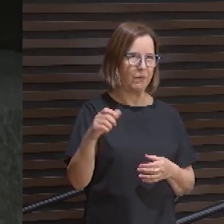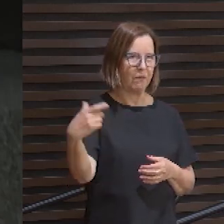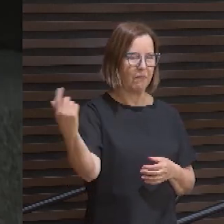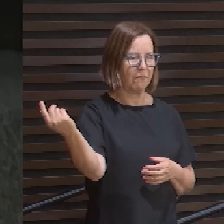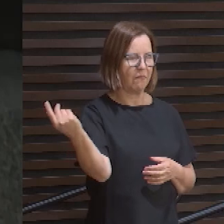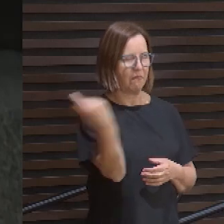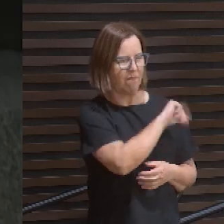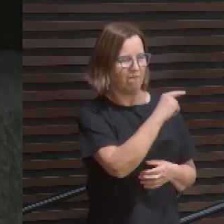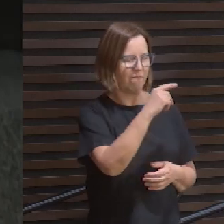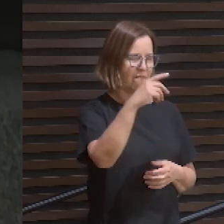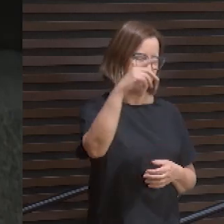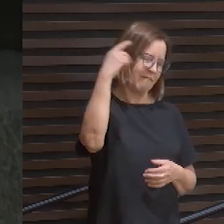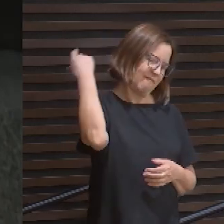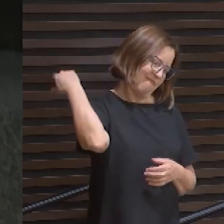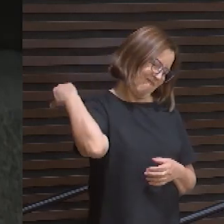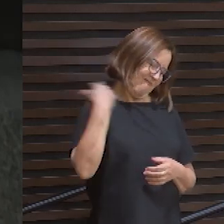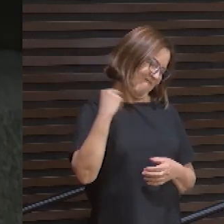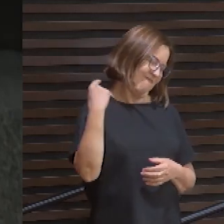verdugos,